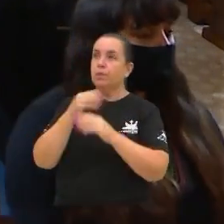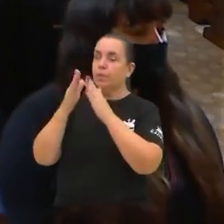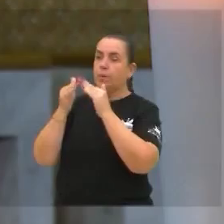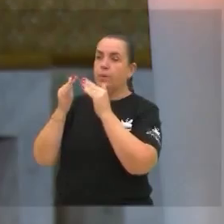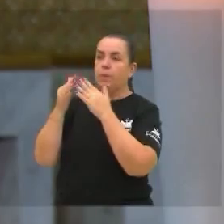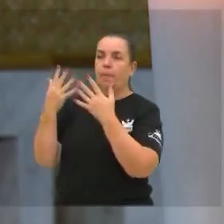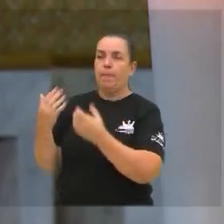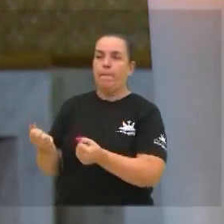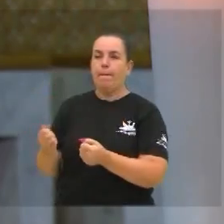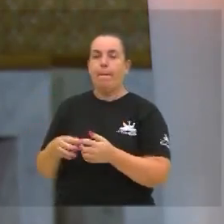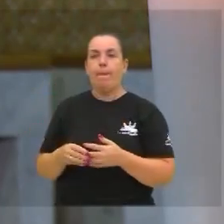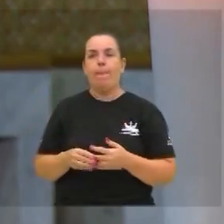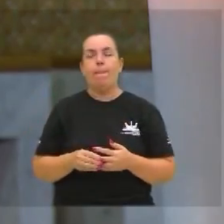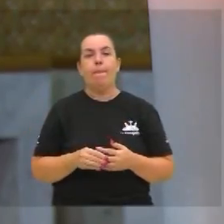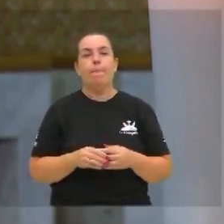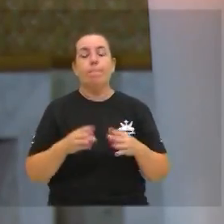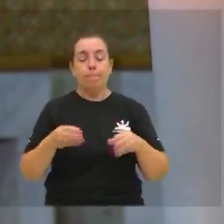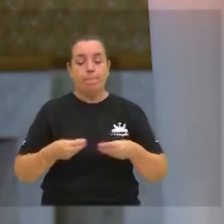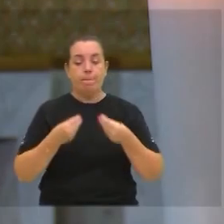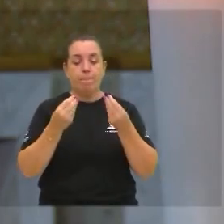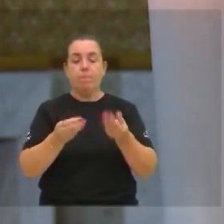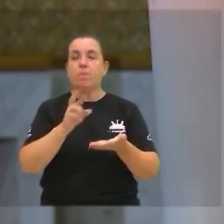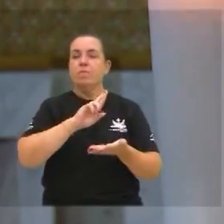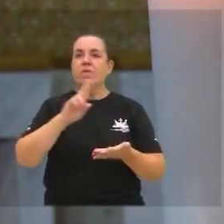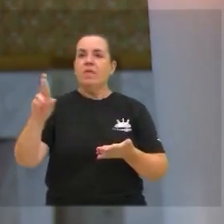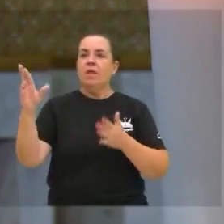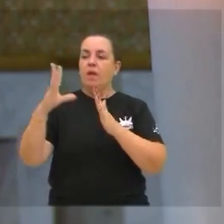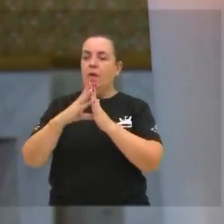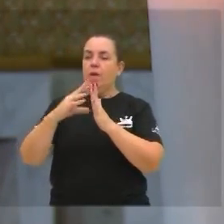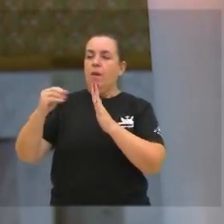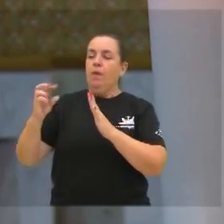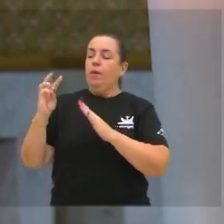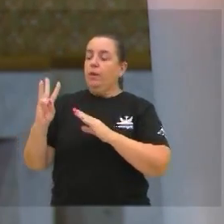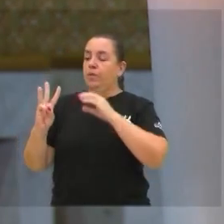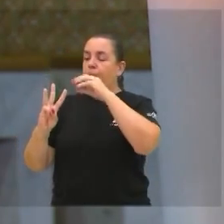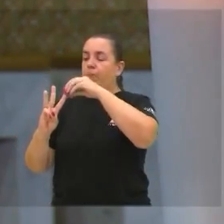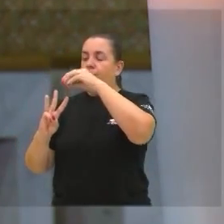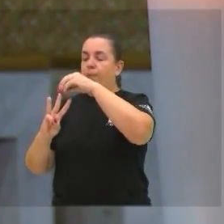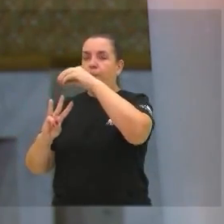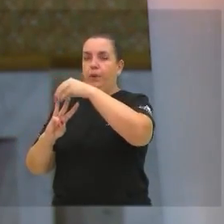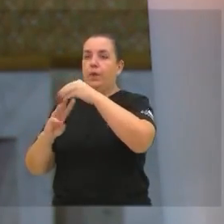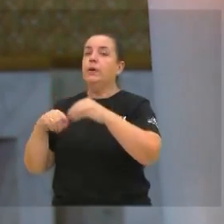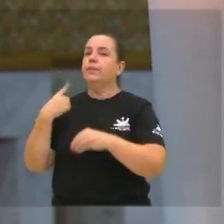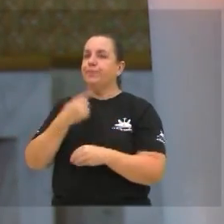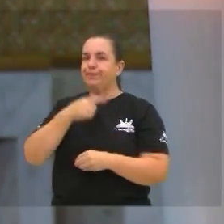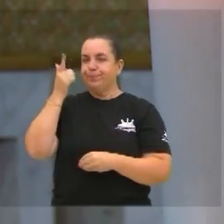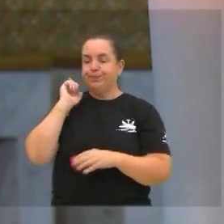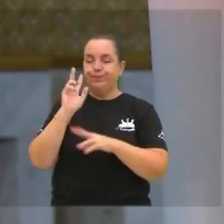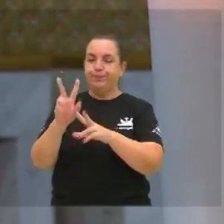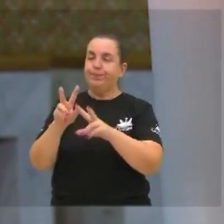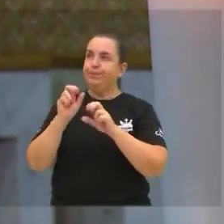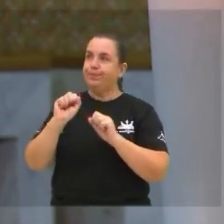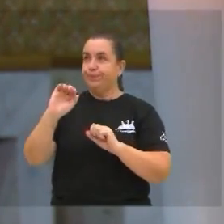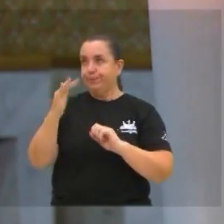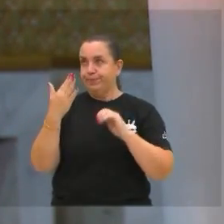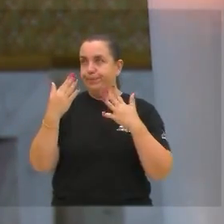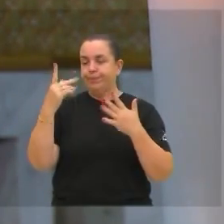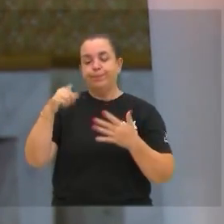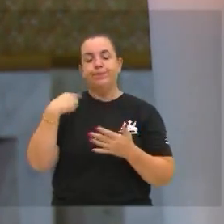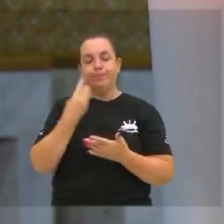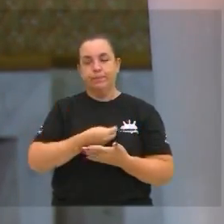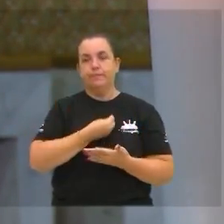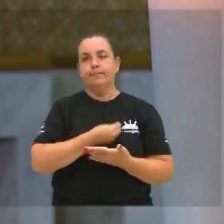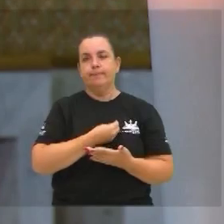ouvi-nos. Concedei, Senhor, que a exemplo dos magos, saibamos perceber os vossos sinais em